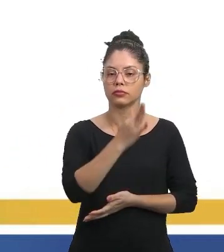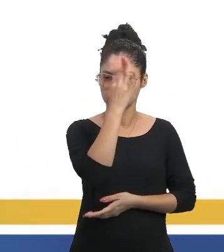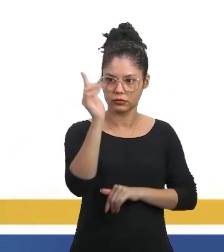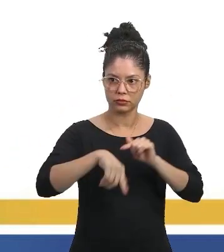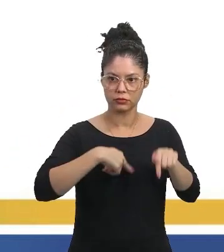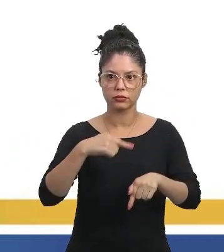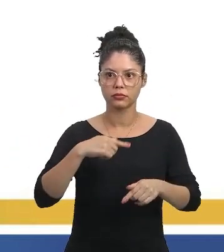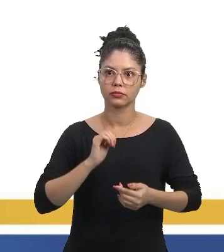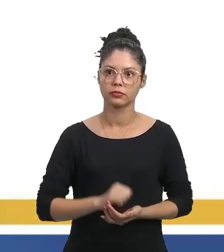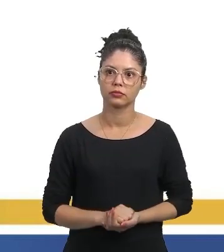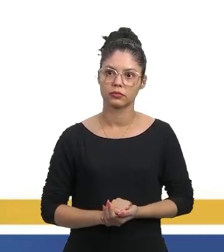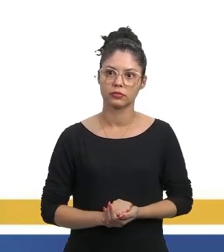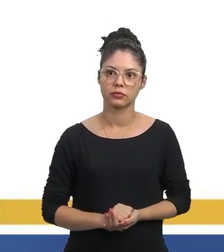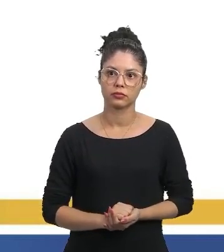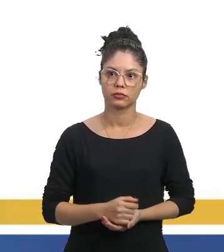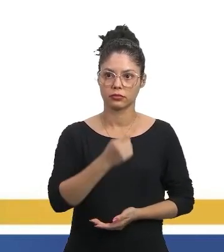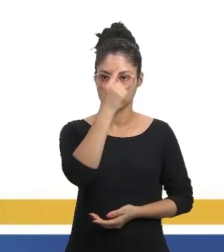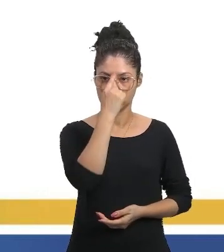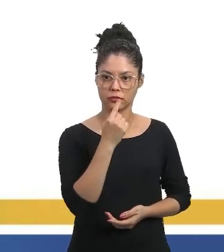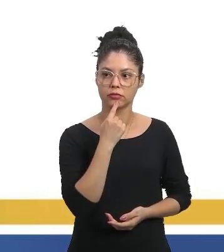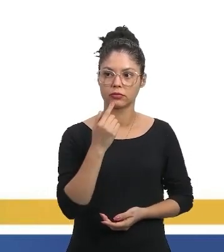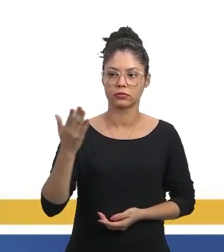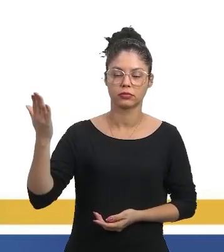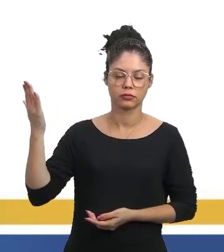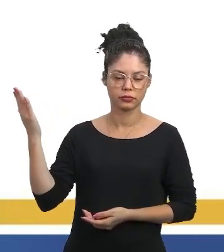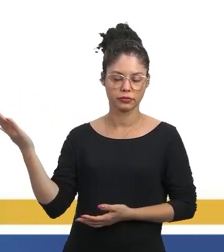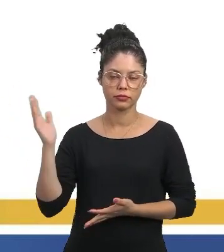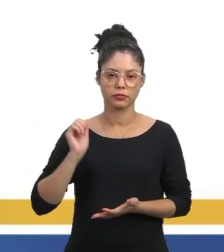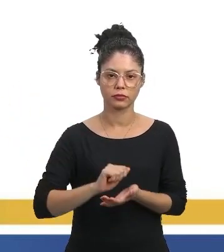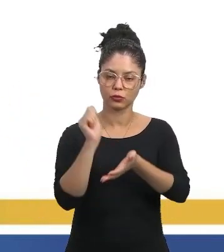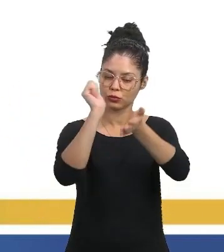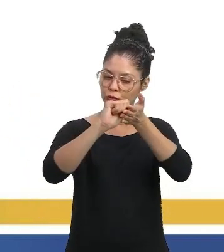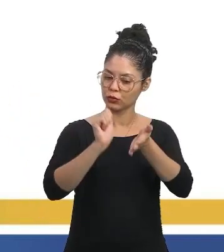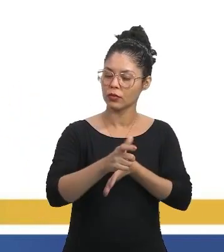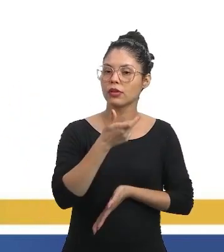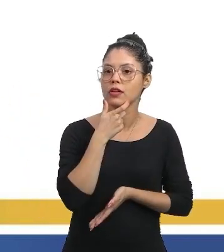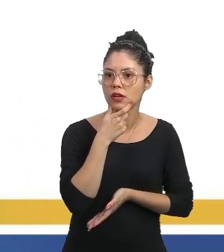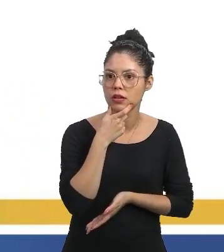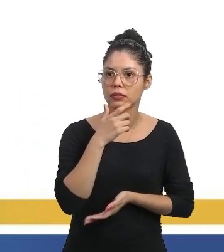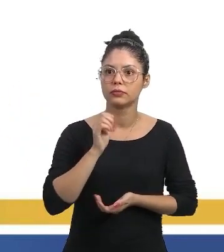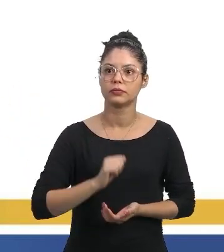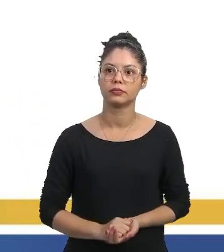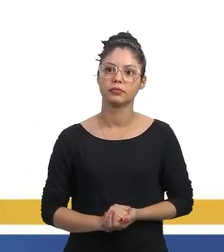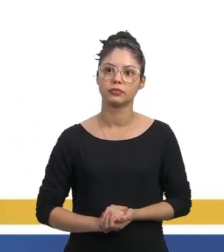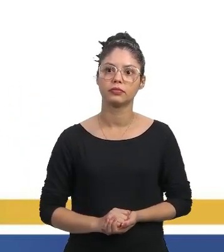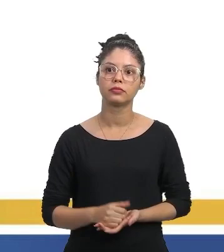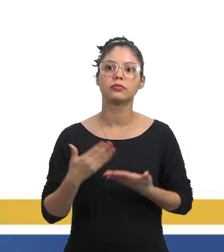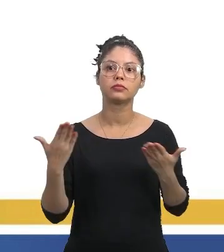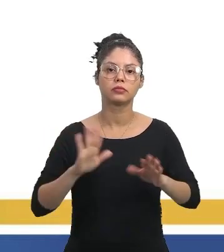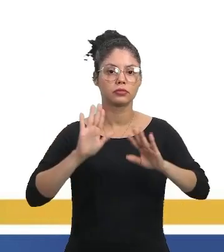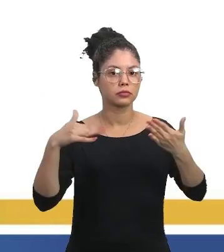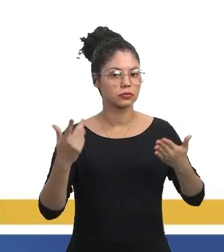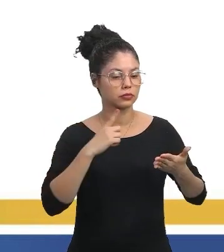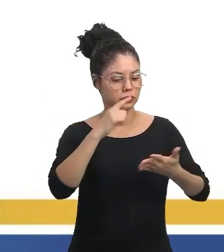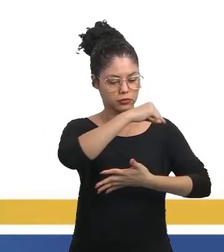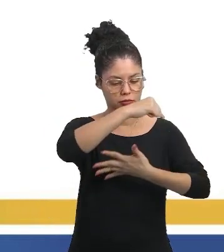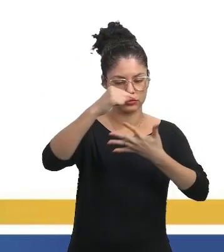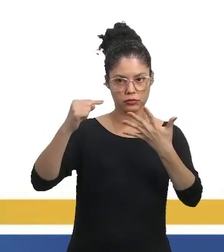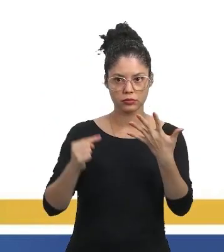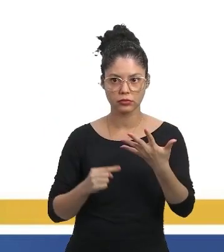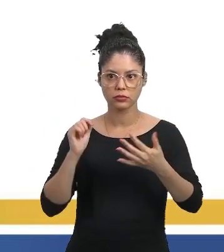Química. Aí tem a sua escrita em inglês, né, original, no qual continha os